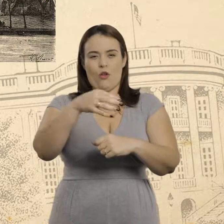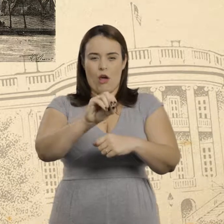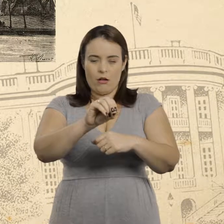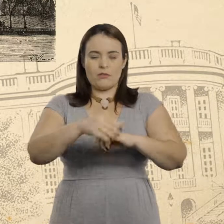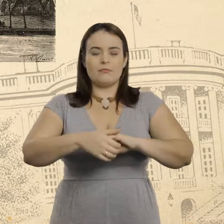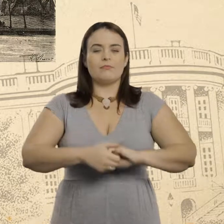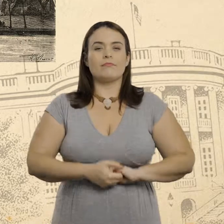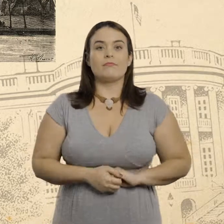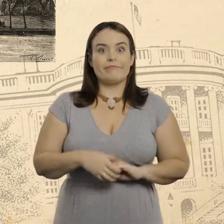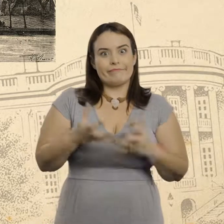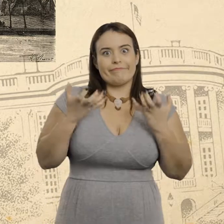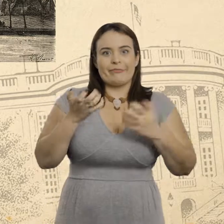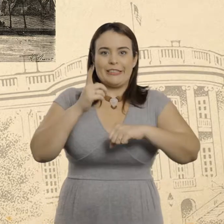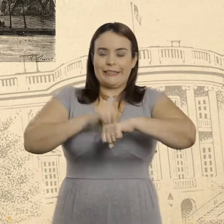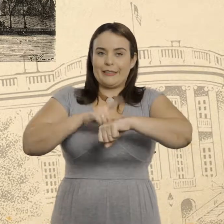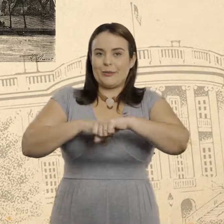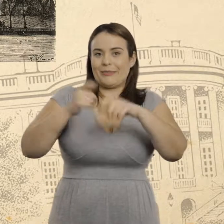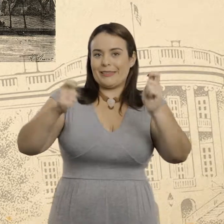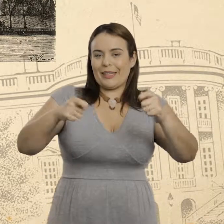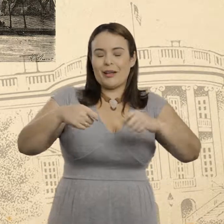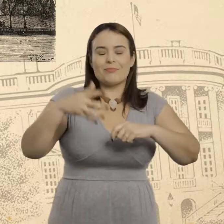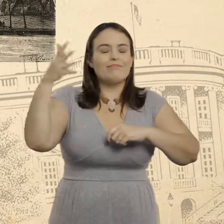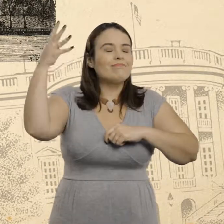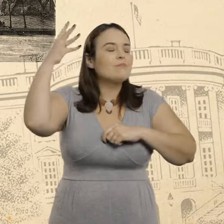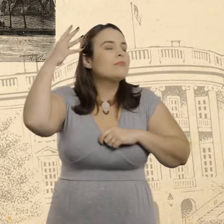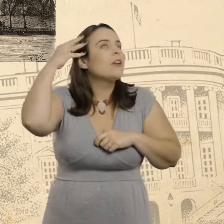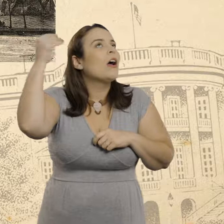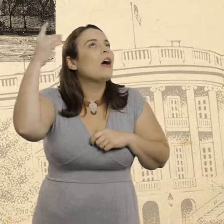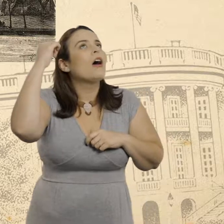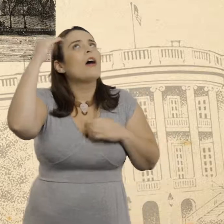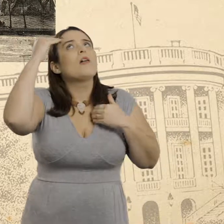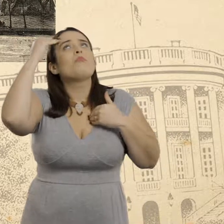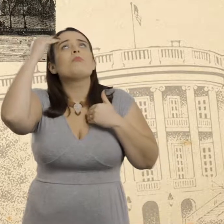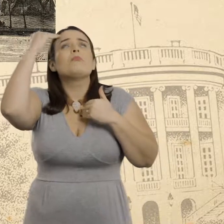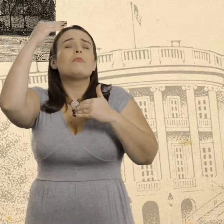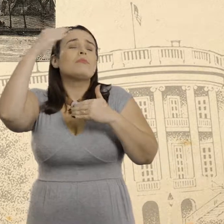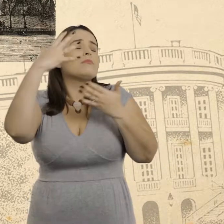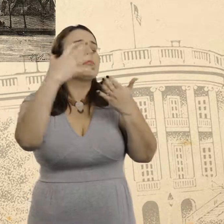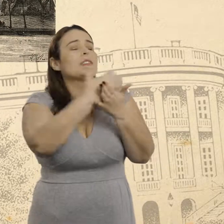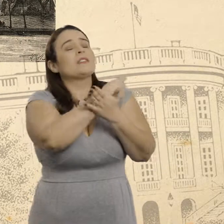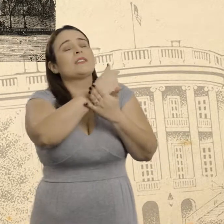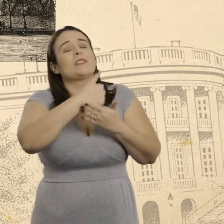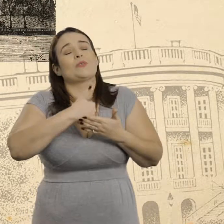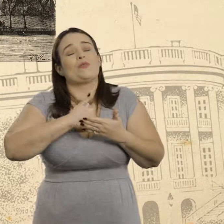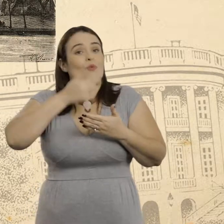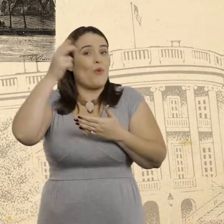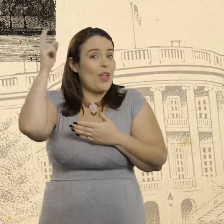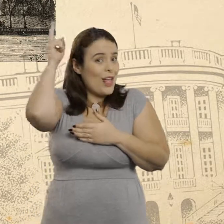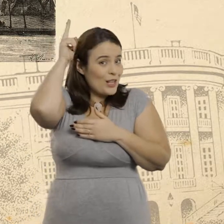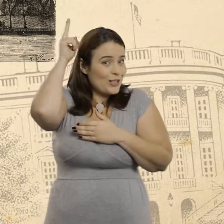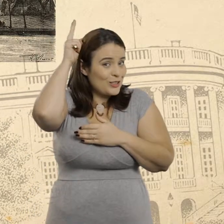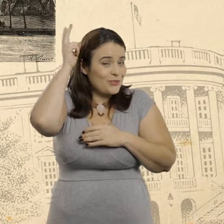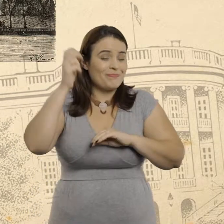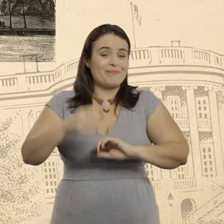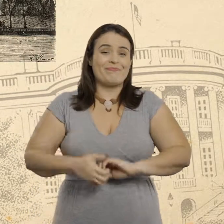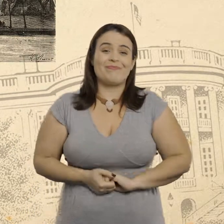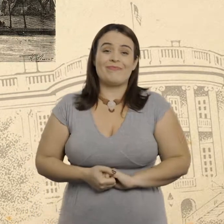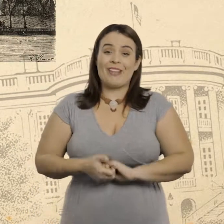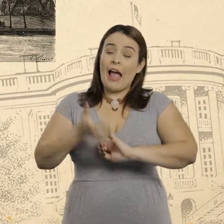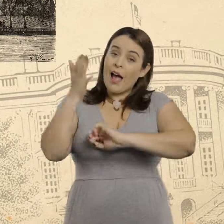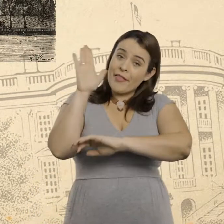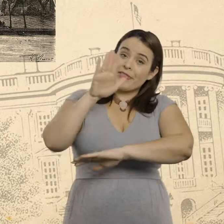a tempo. Passepartout estava muito agradecido porque o Sr. Fogg o salvou dos índios. Eles